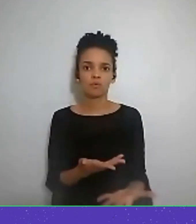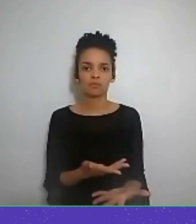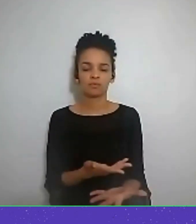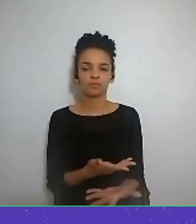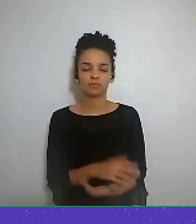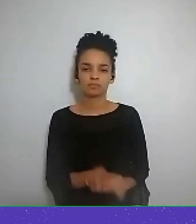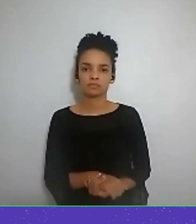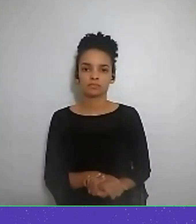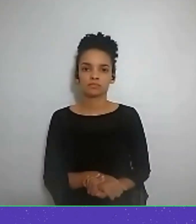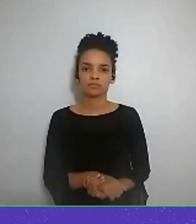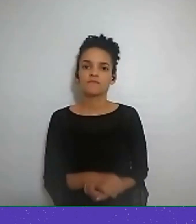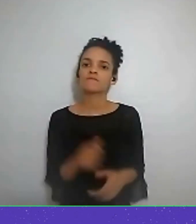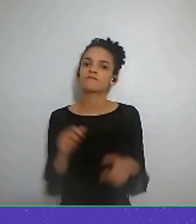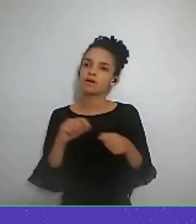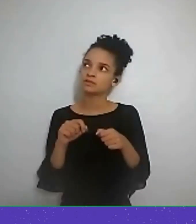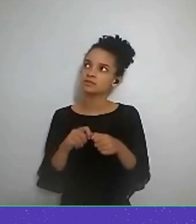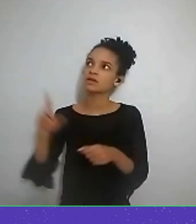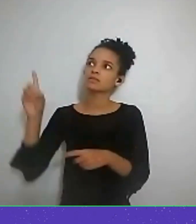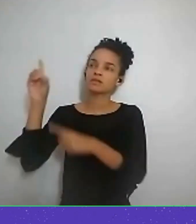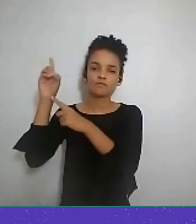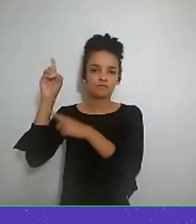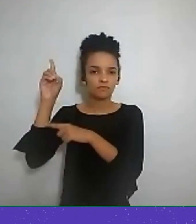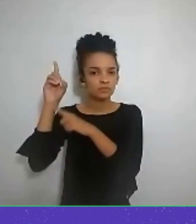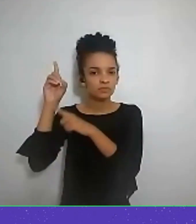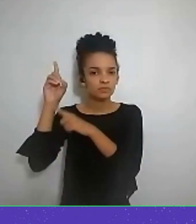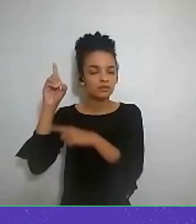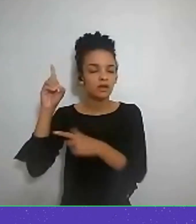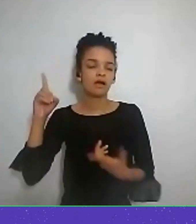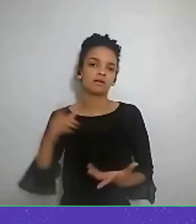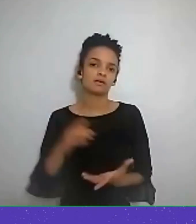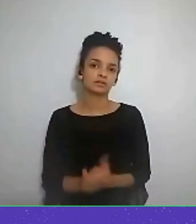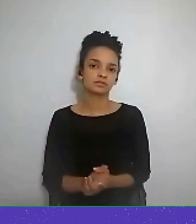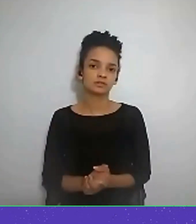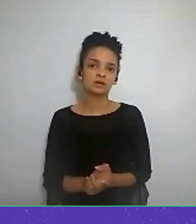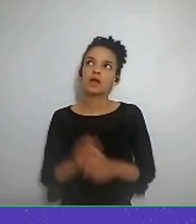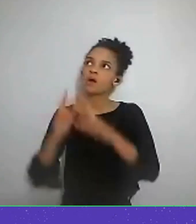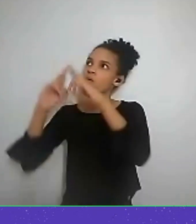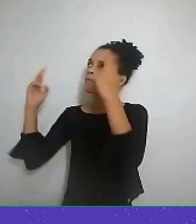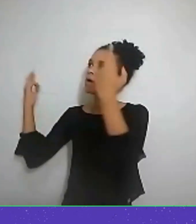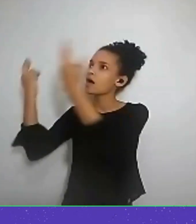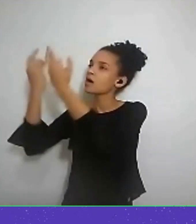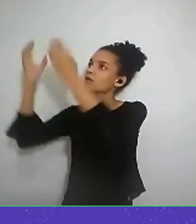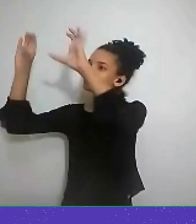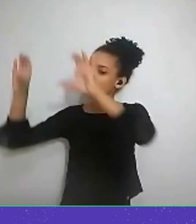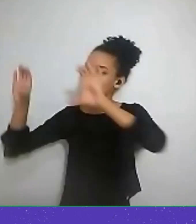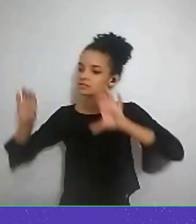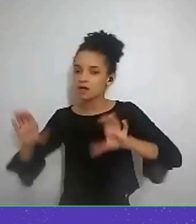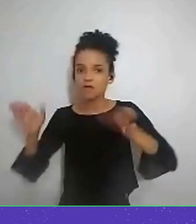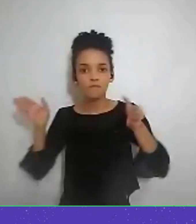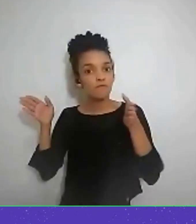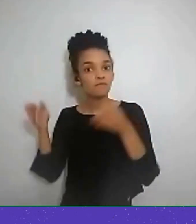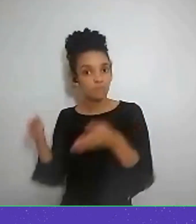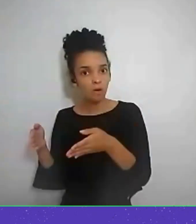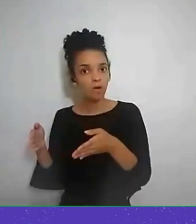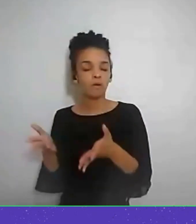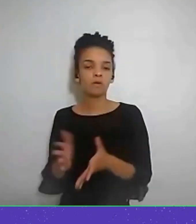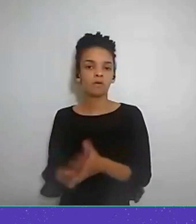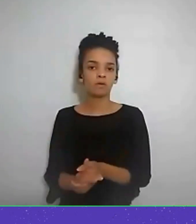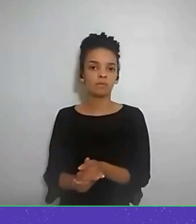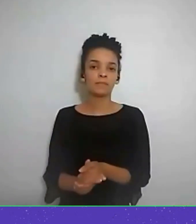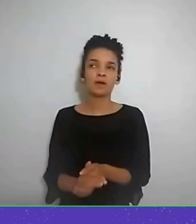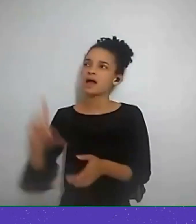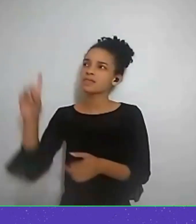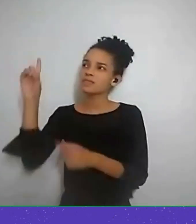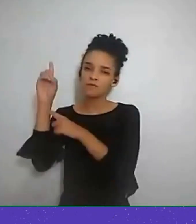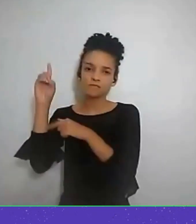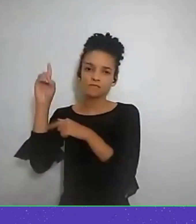Deus. Focados em trazer o reino de Deus aqui na terra. Para que a vontade de Deus possa mais uma vez ser feita